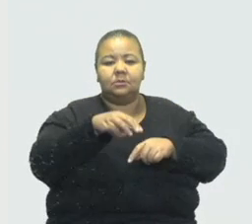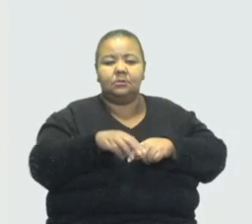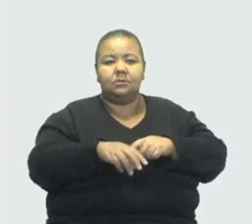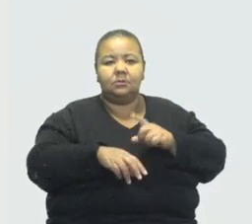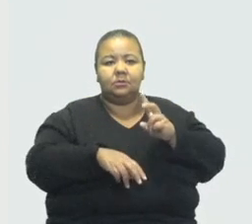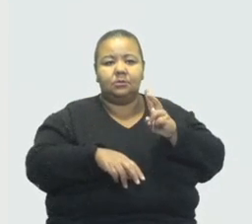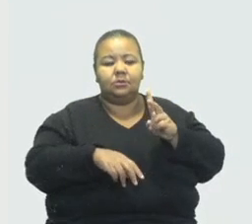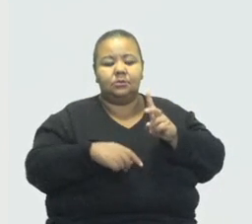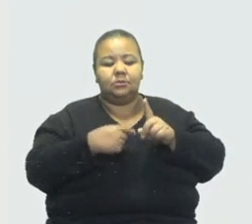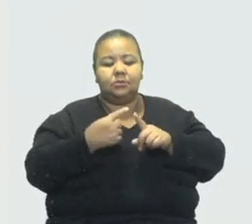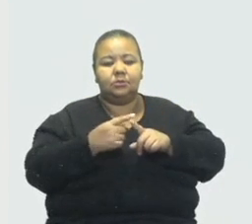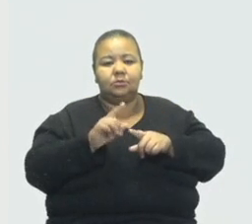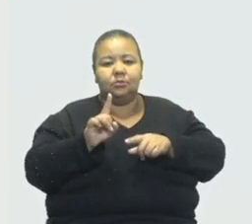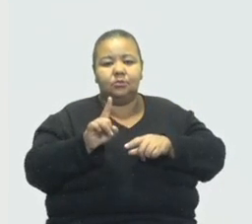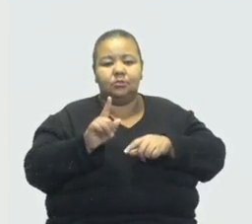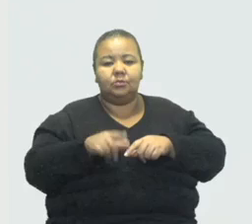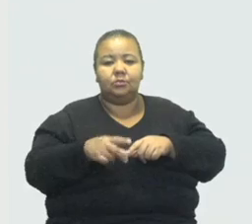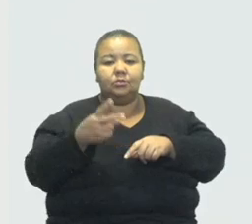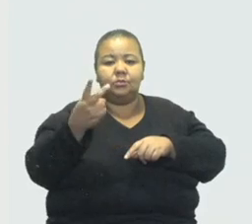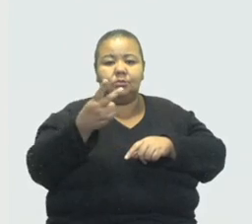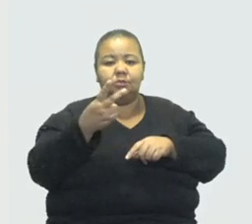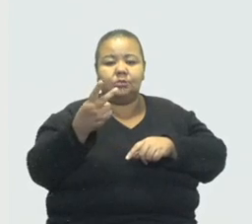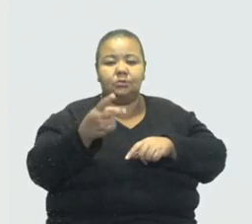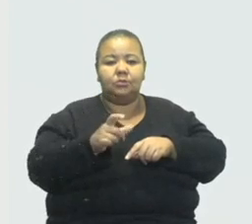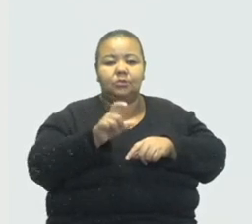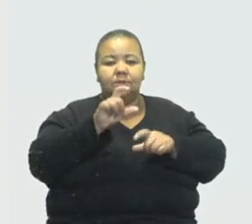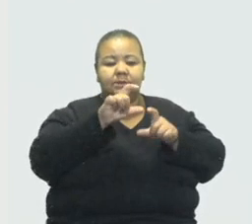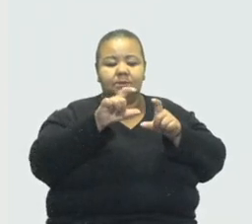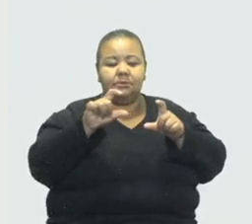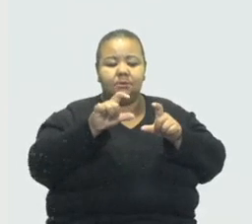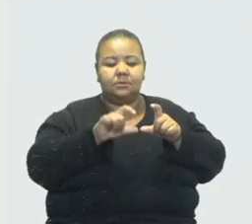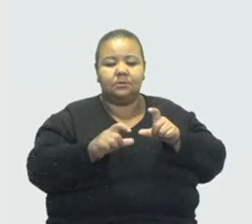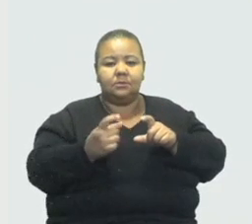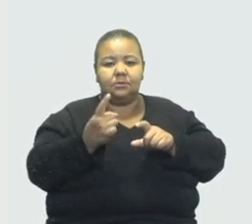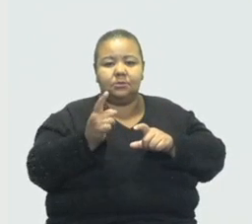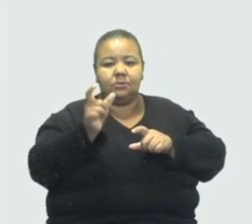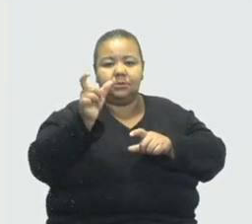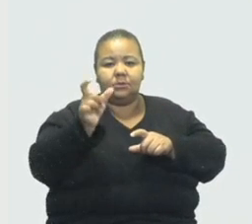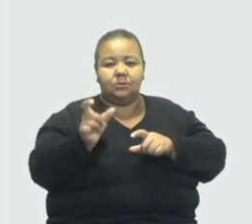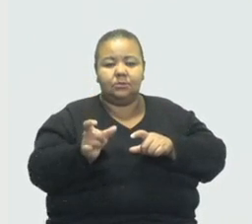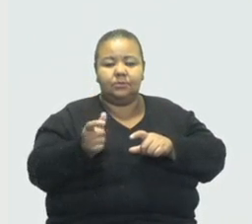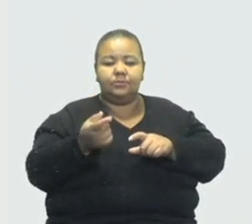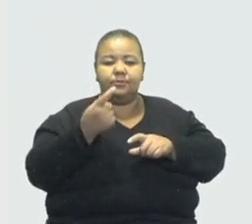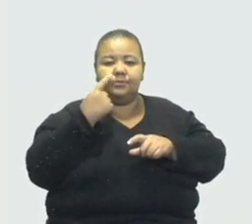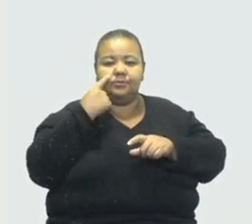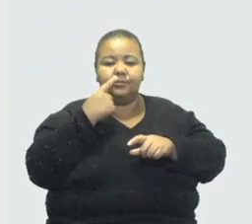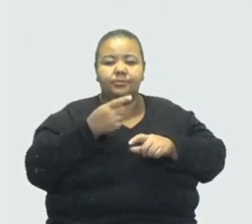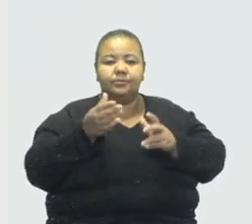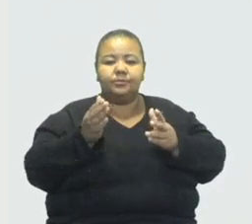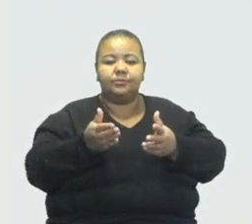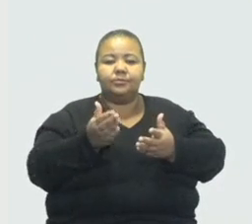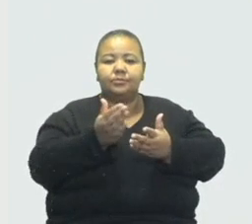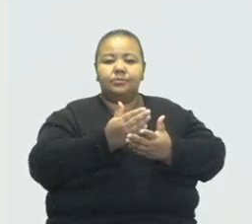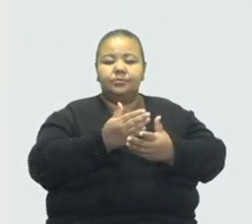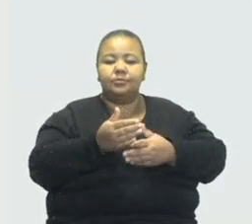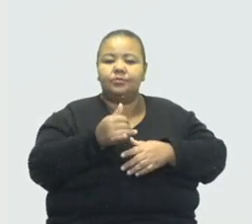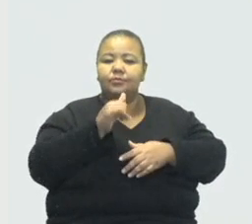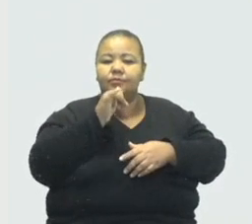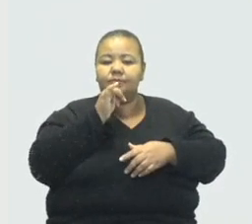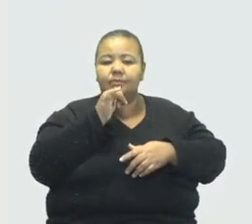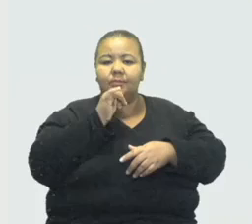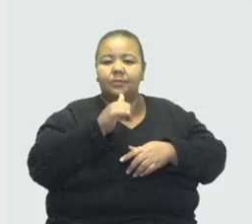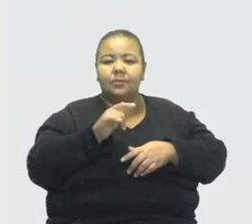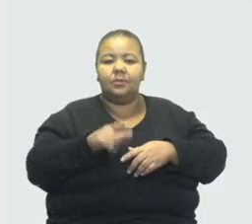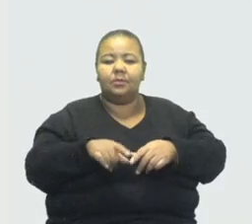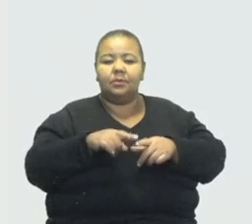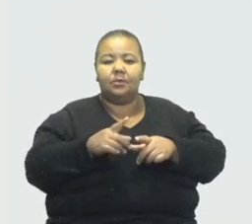O que quer dizer isso? Ela tem duas linhas e uma coluna. Vejamos agora alguns casos como nós trabalhamos com as